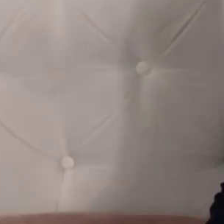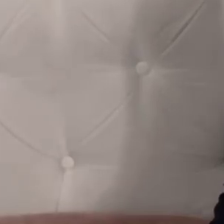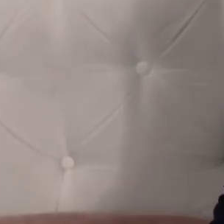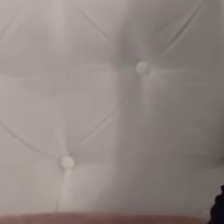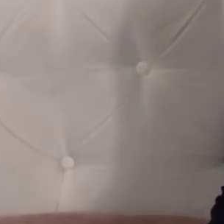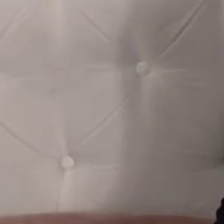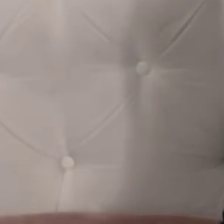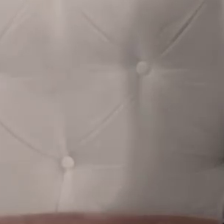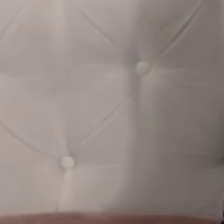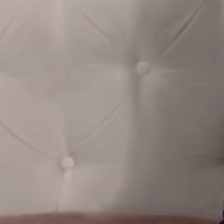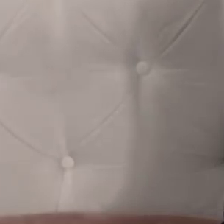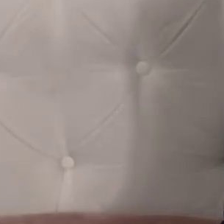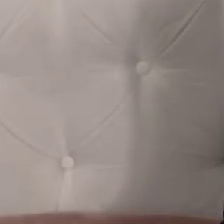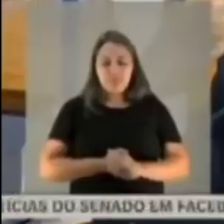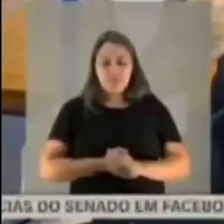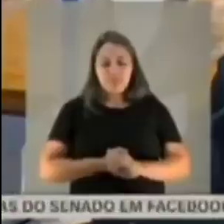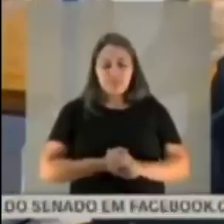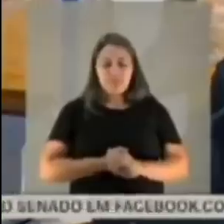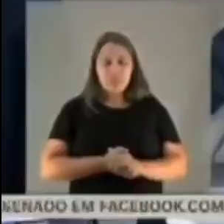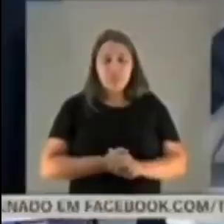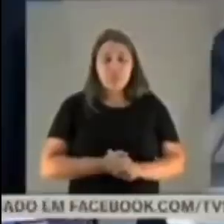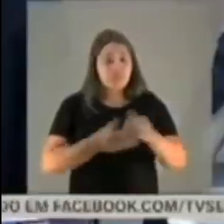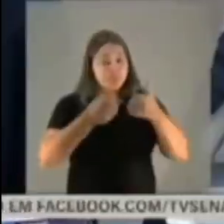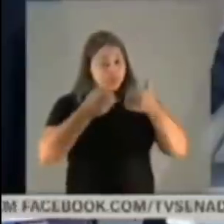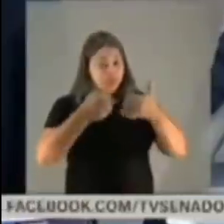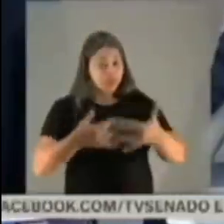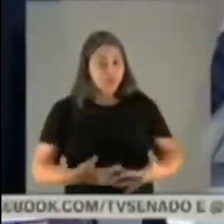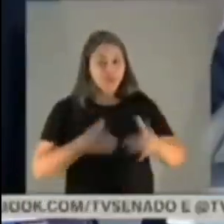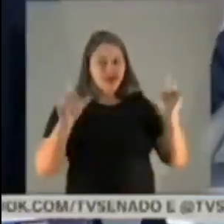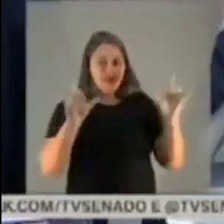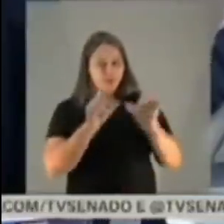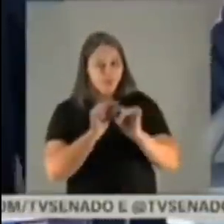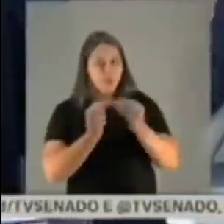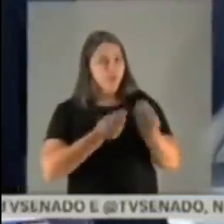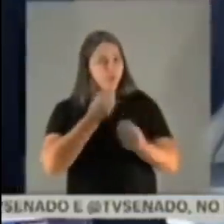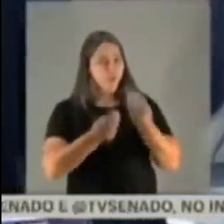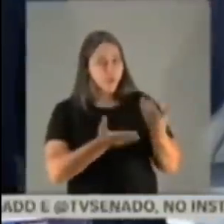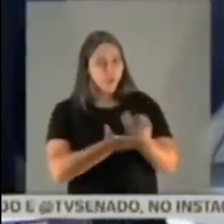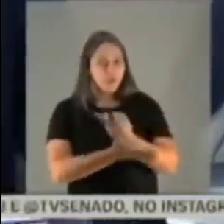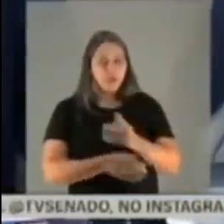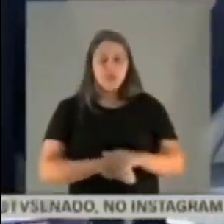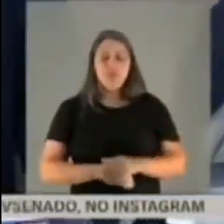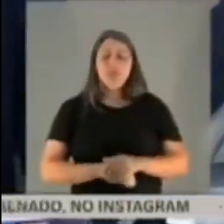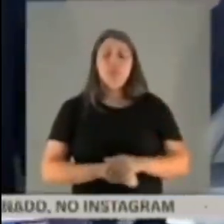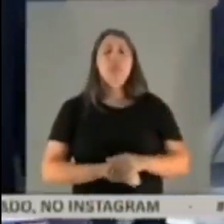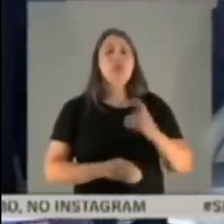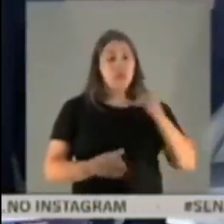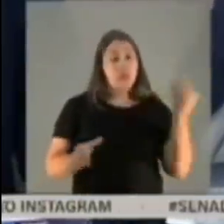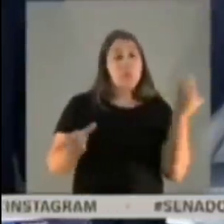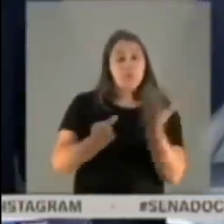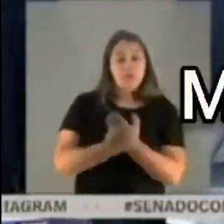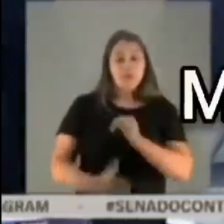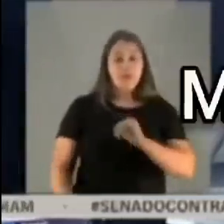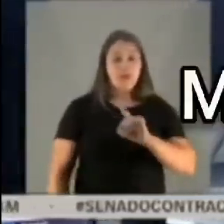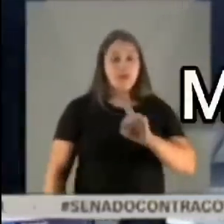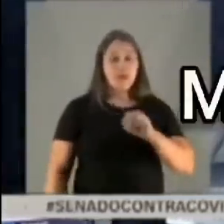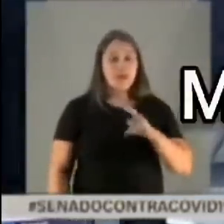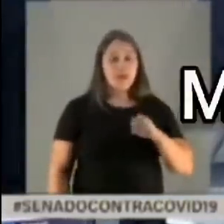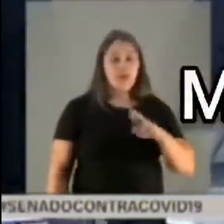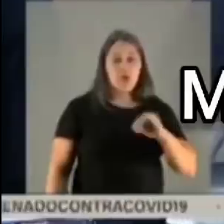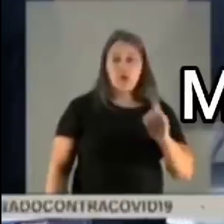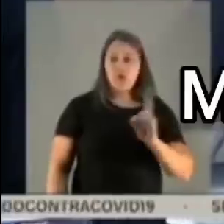entender. Prepara sua bilis. Eu vou lhe explicar de forma resumida como funcionou essa questão. Foi um processo indenizatório, também não foi licitação. Meu Deus do